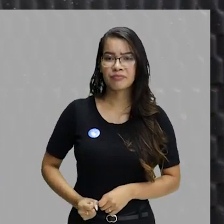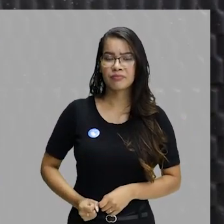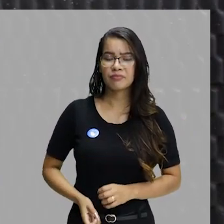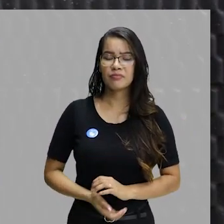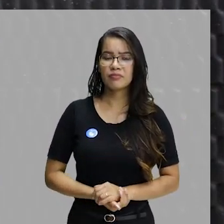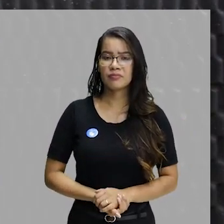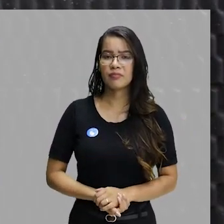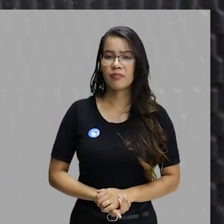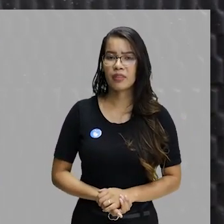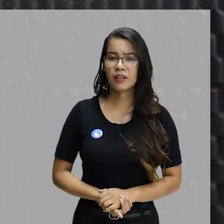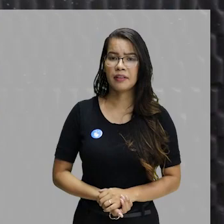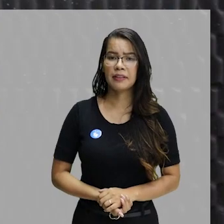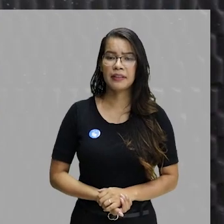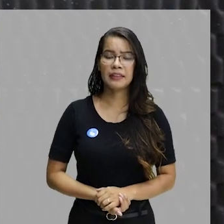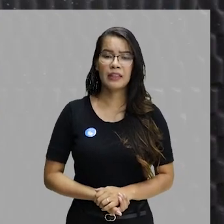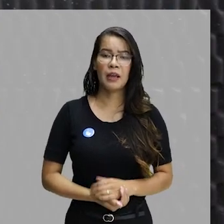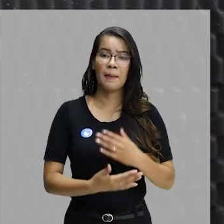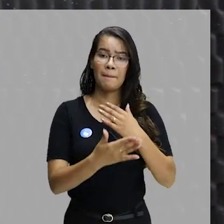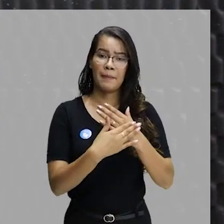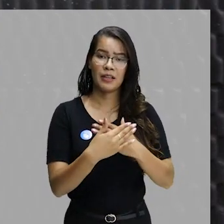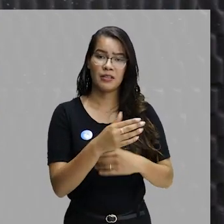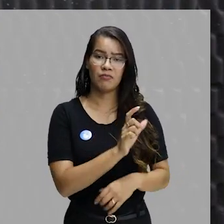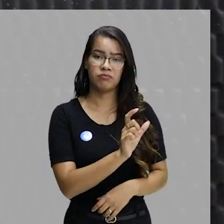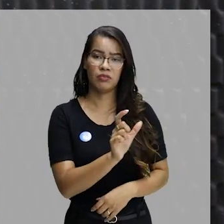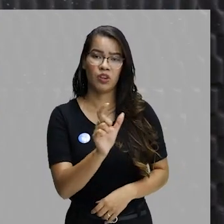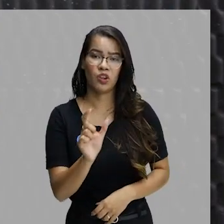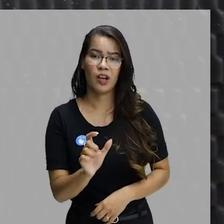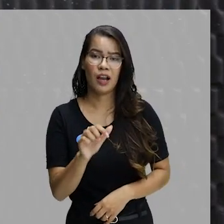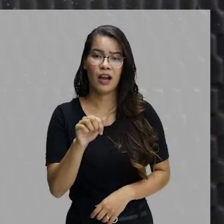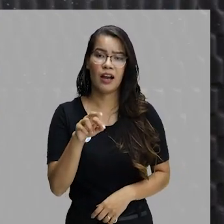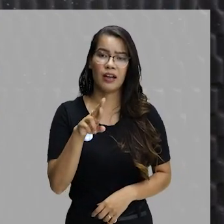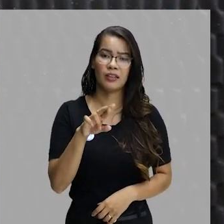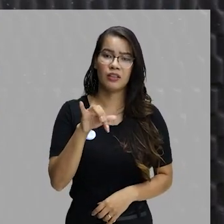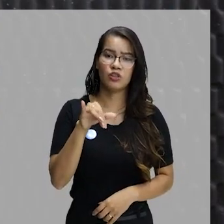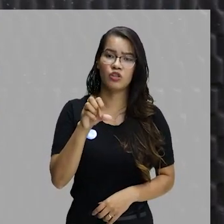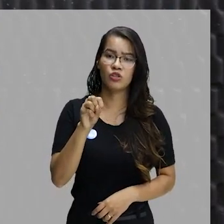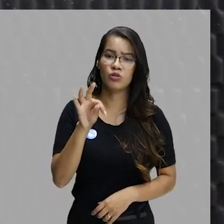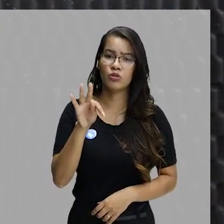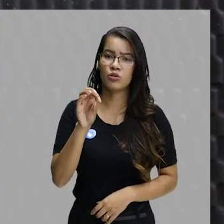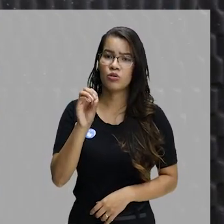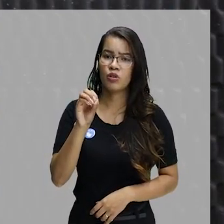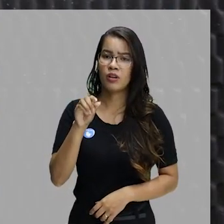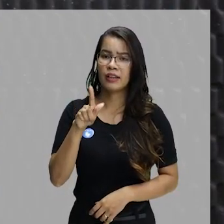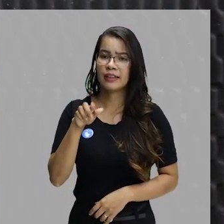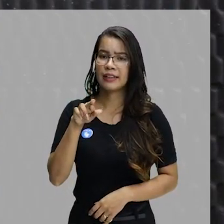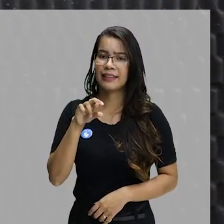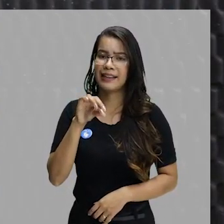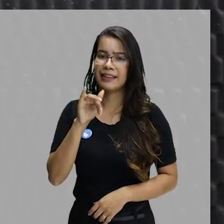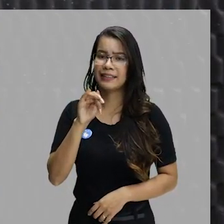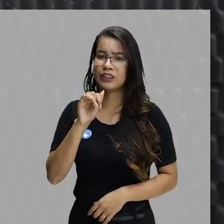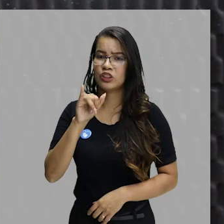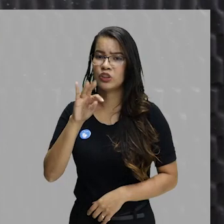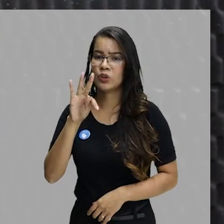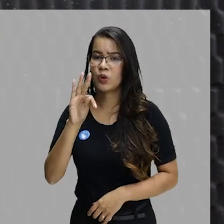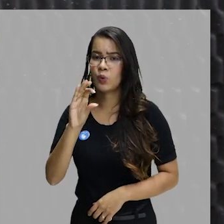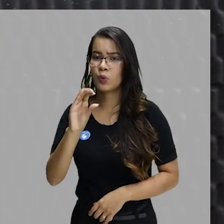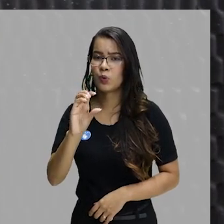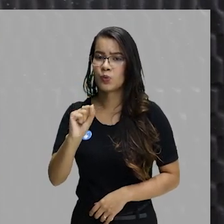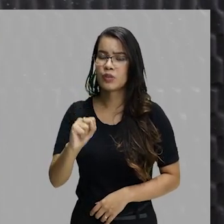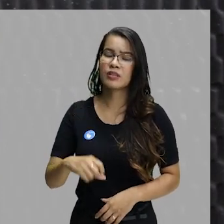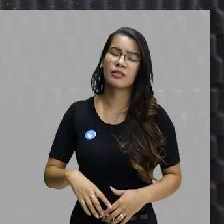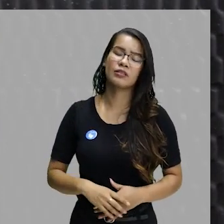Predomina a presença de setores aristocráticos dentro do Senado romano. Ou a velha aristocracia patrícia, ou a nova